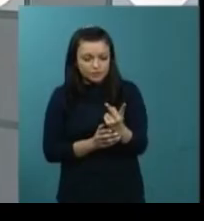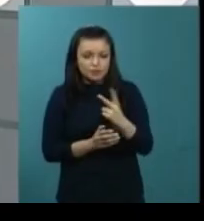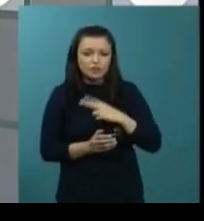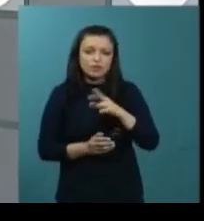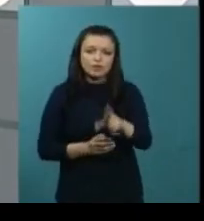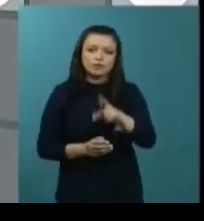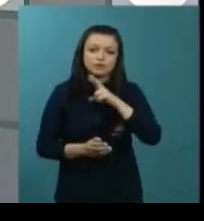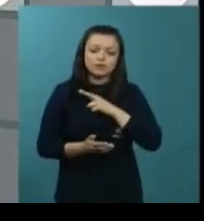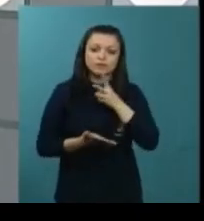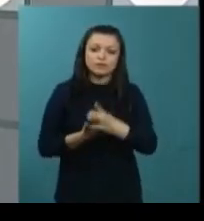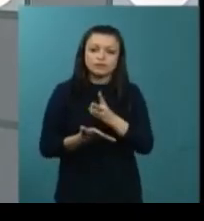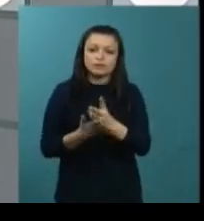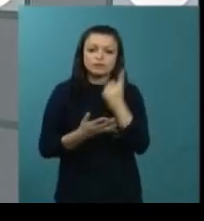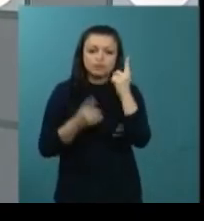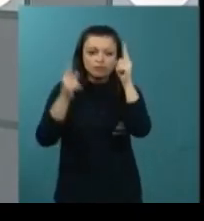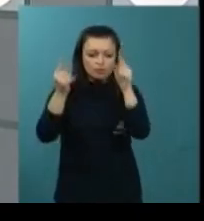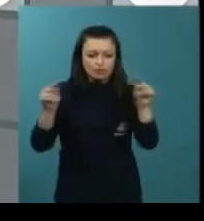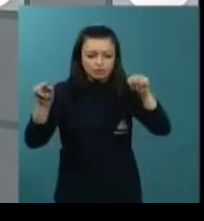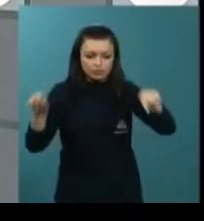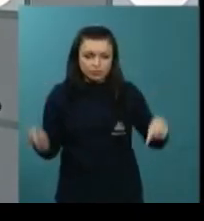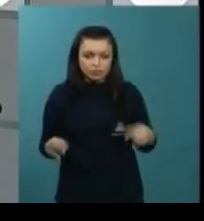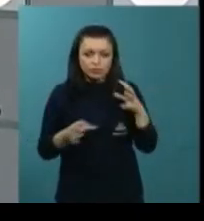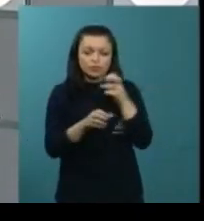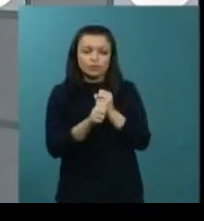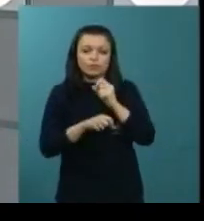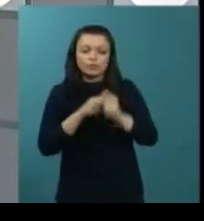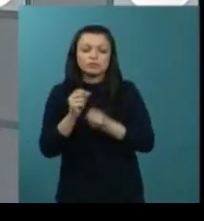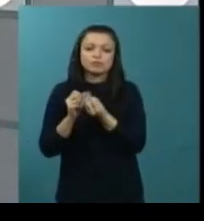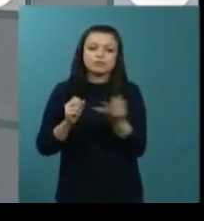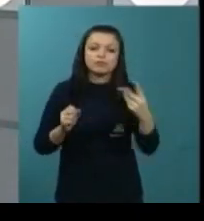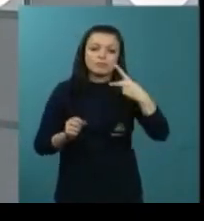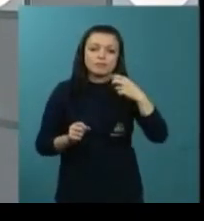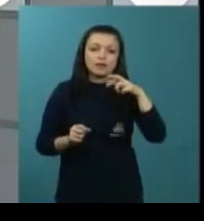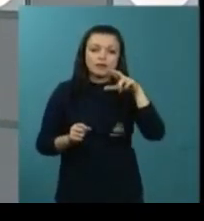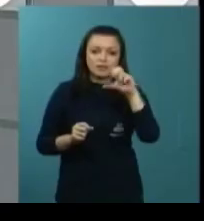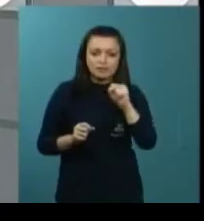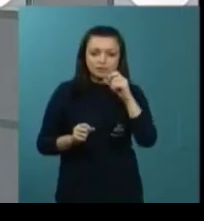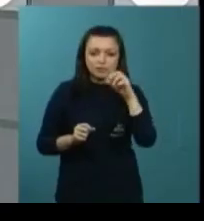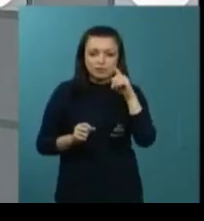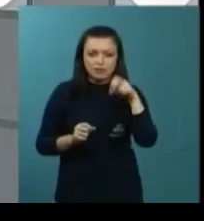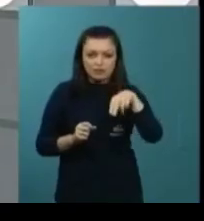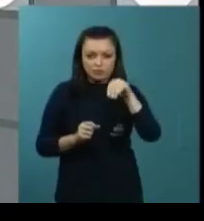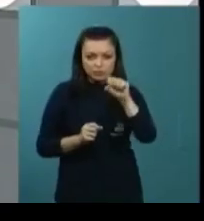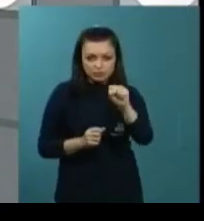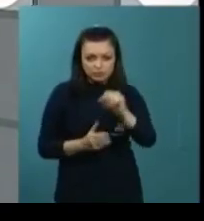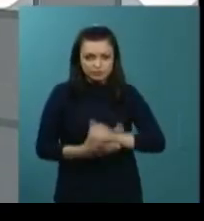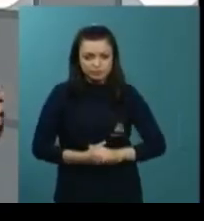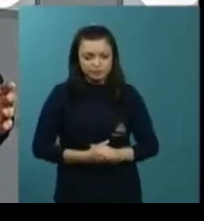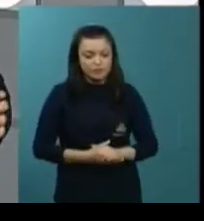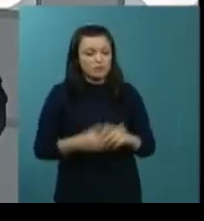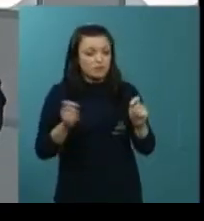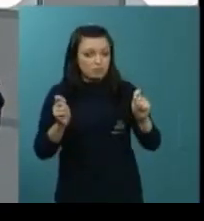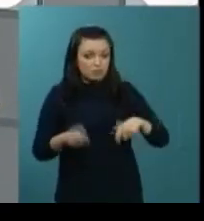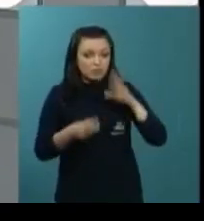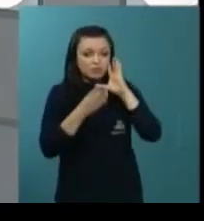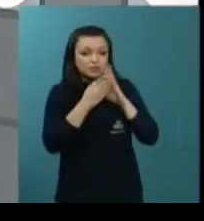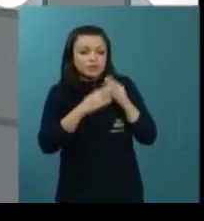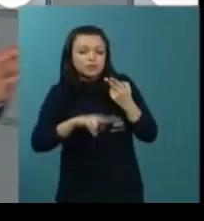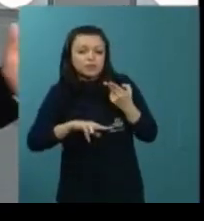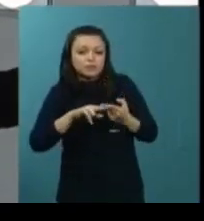cujo resultado é um conjunto, cujos elementos são pares ordenados, que